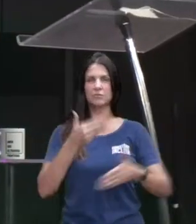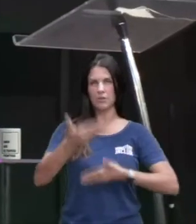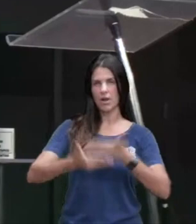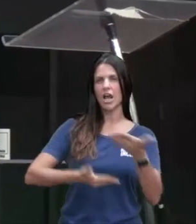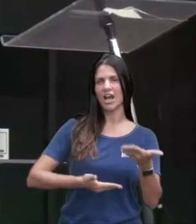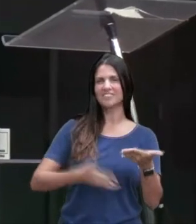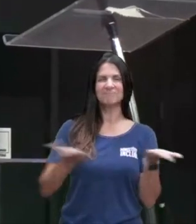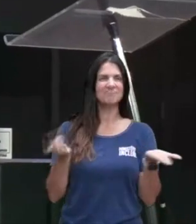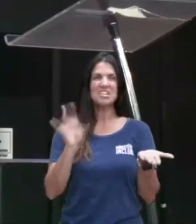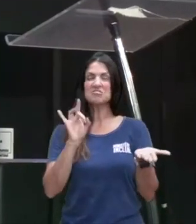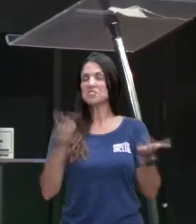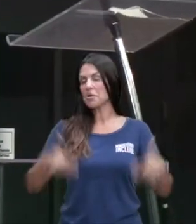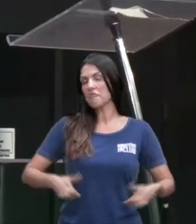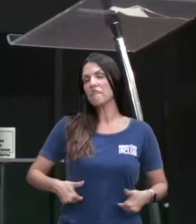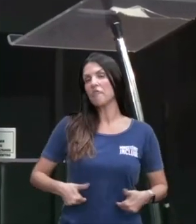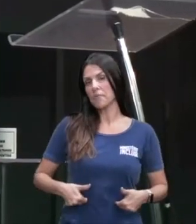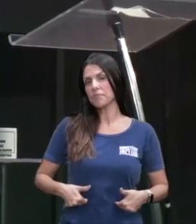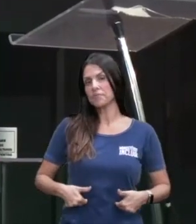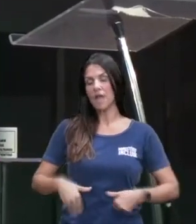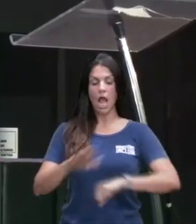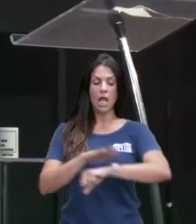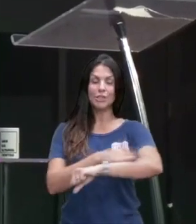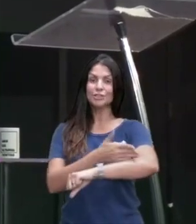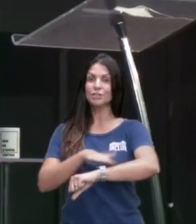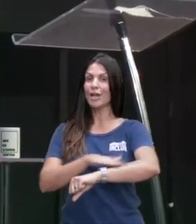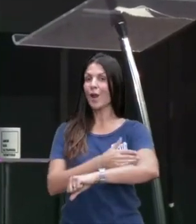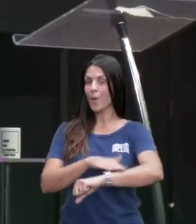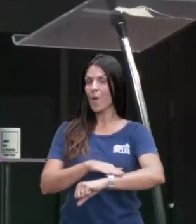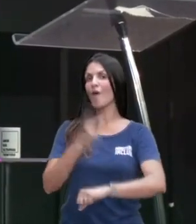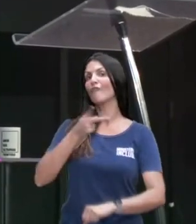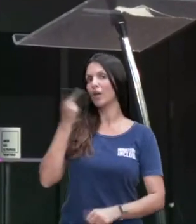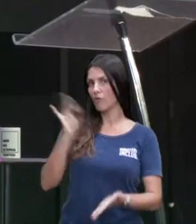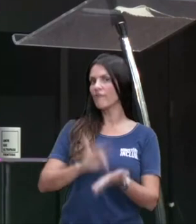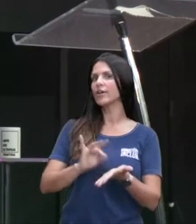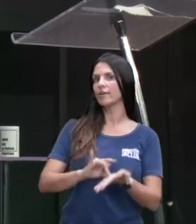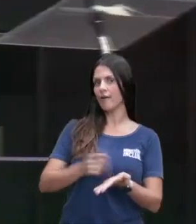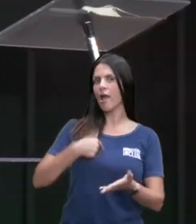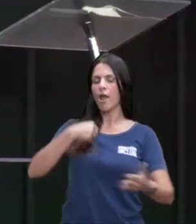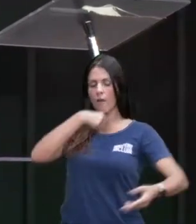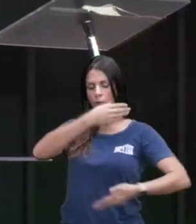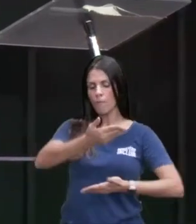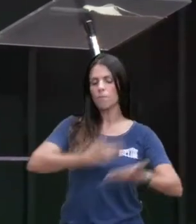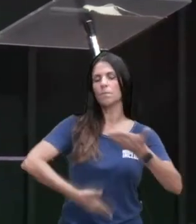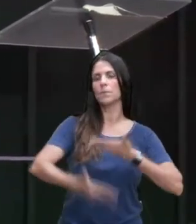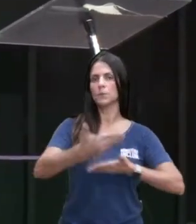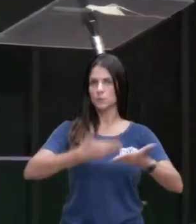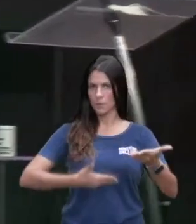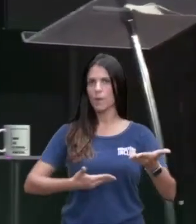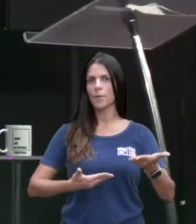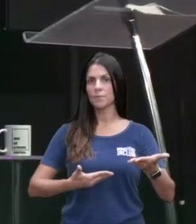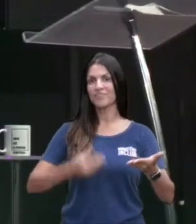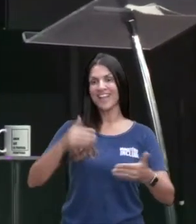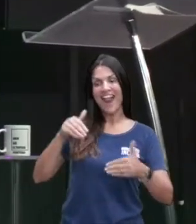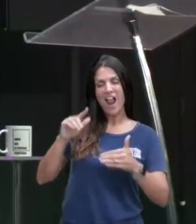a boca diz agora eu vou tomar posse disso lá na frente o Jacó se